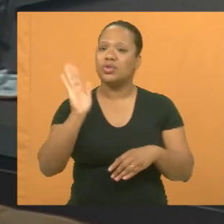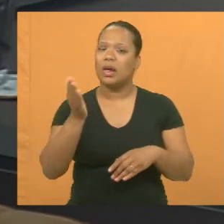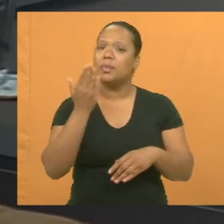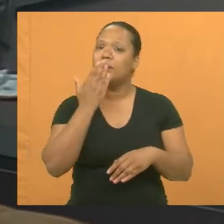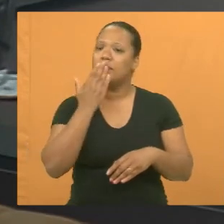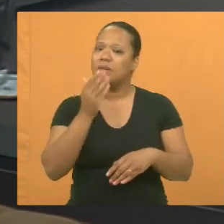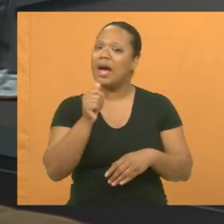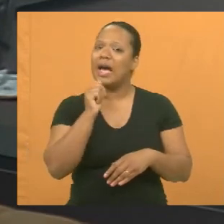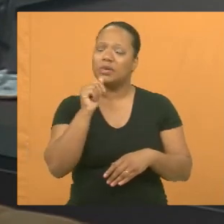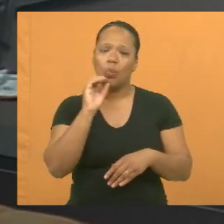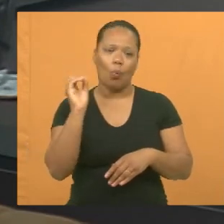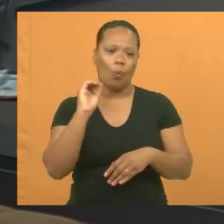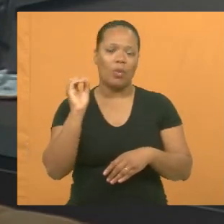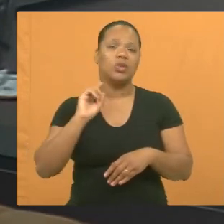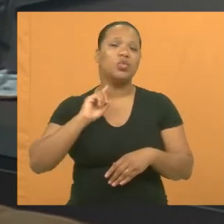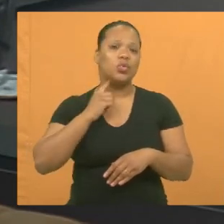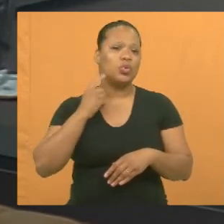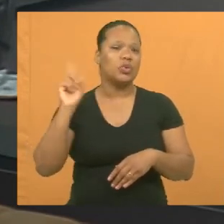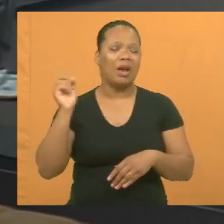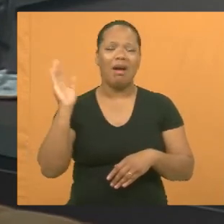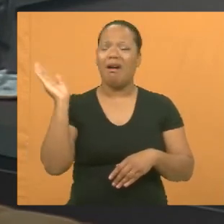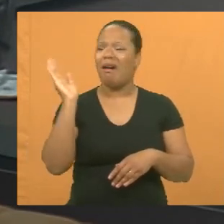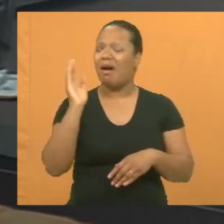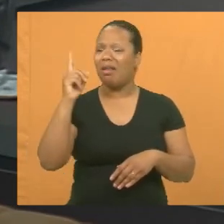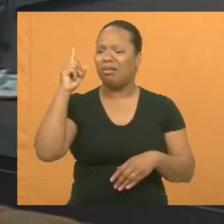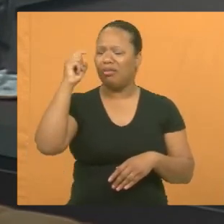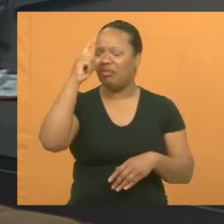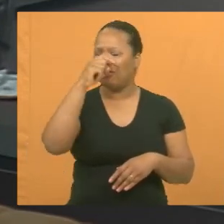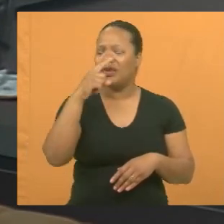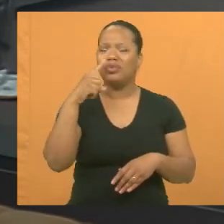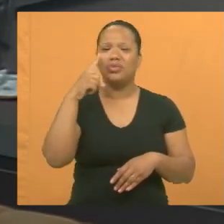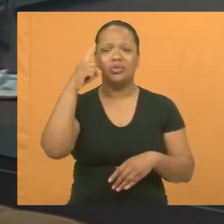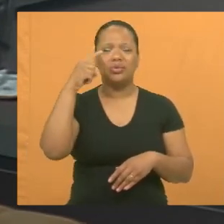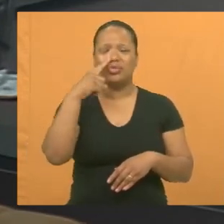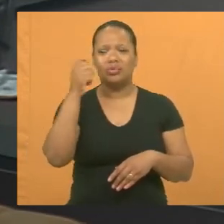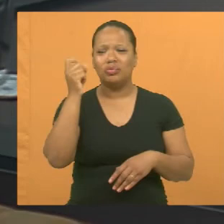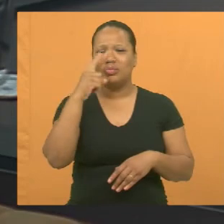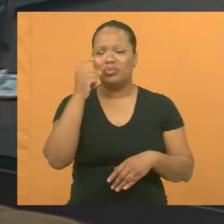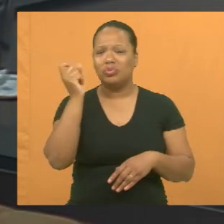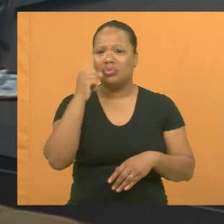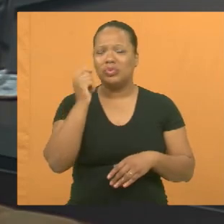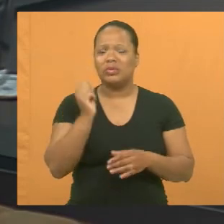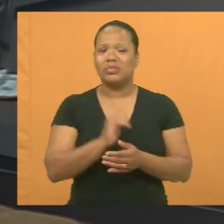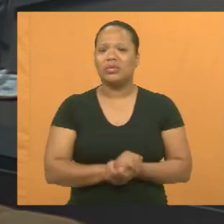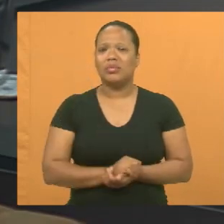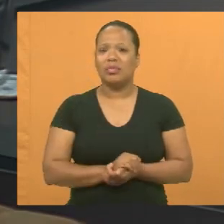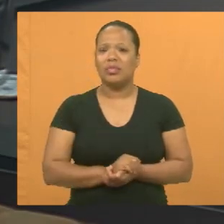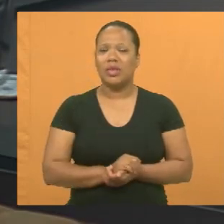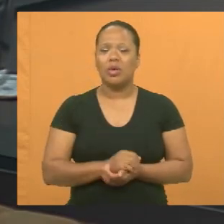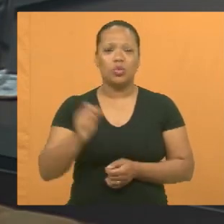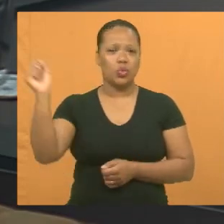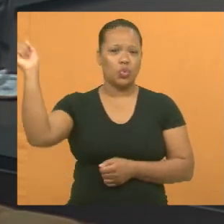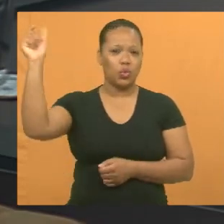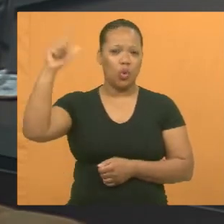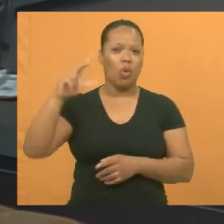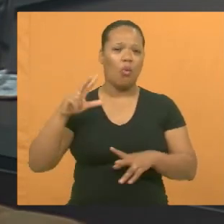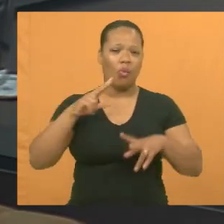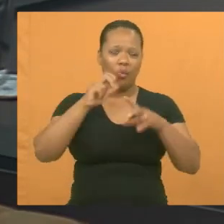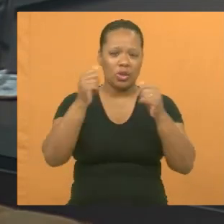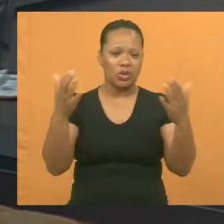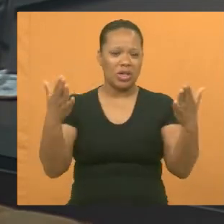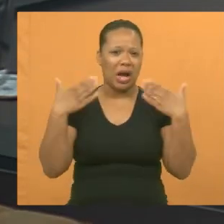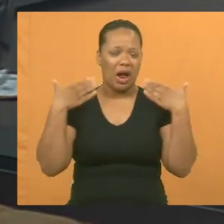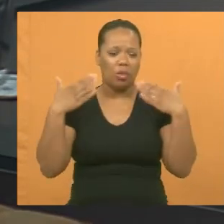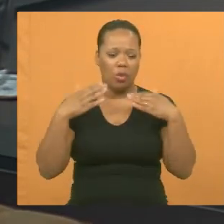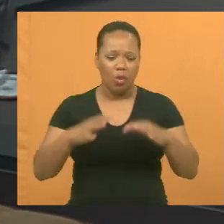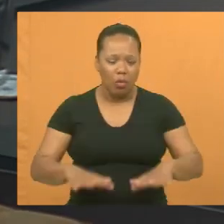ainda não foi tomar providências. Então é terrível mesmo, o cheiro é muito forte, principalmente quando o sol está muito forte e as